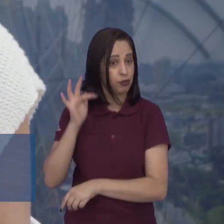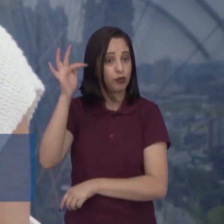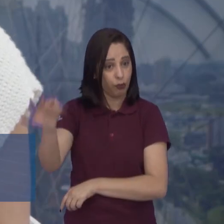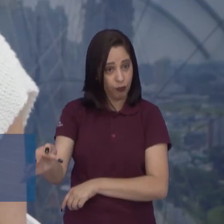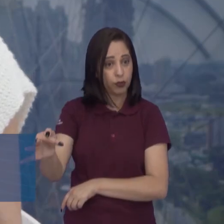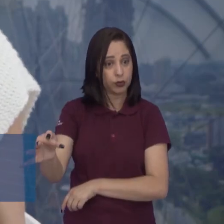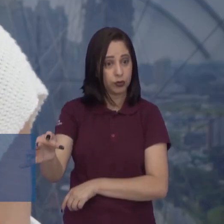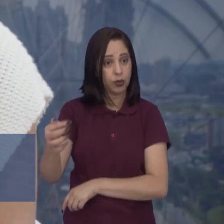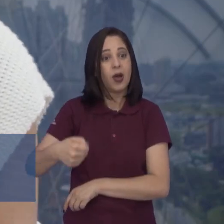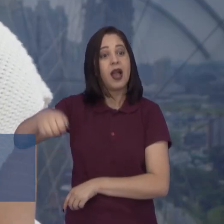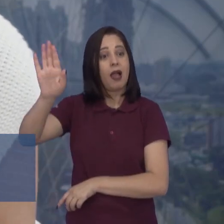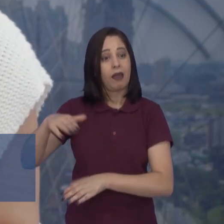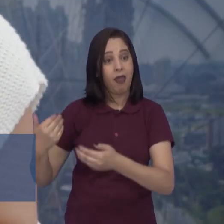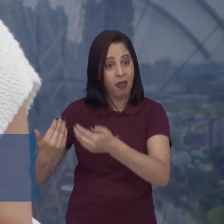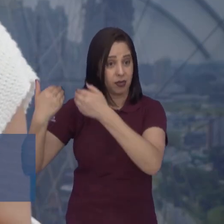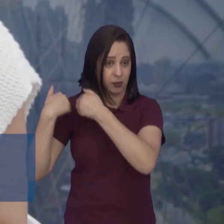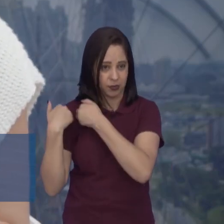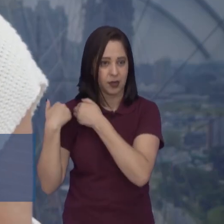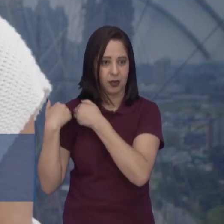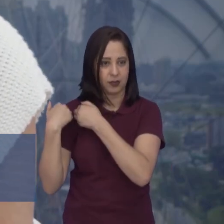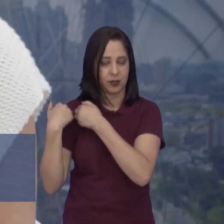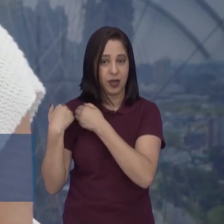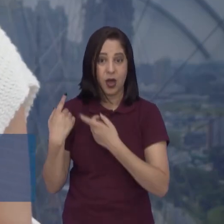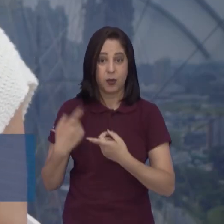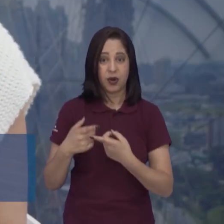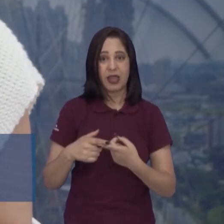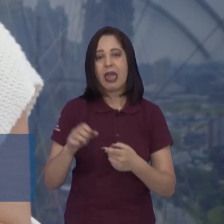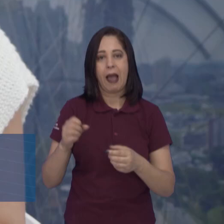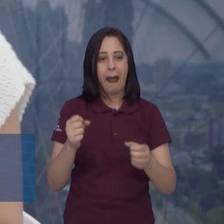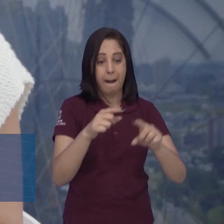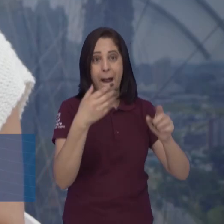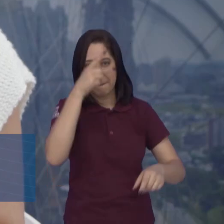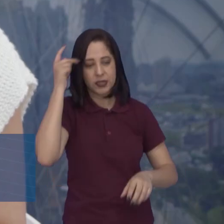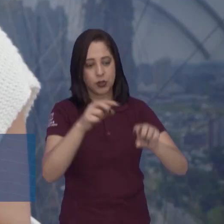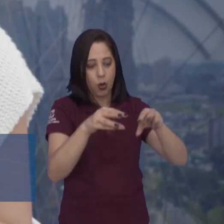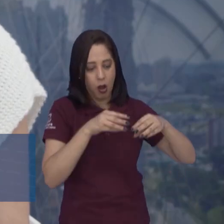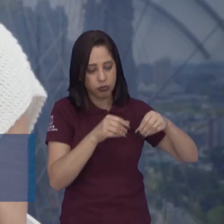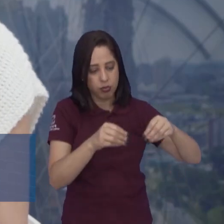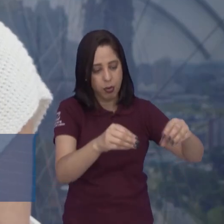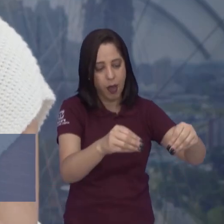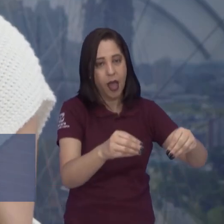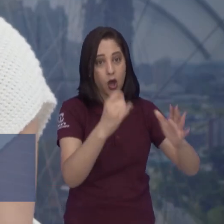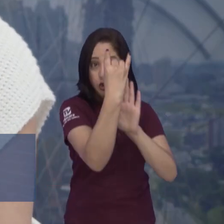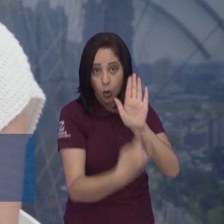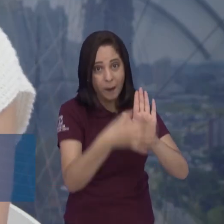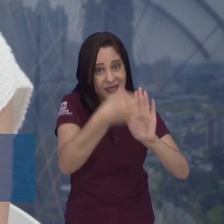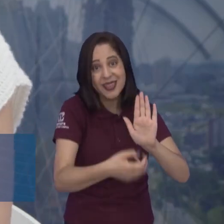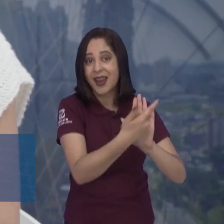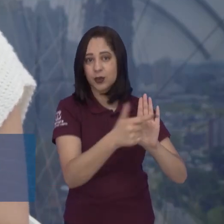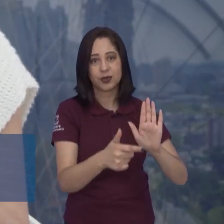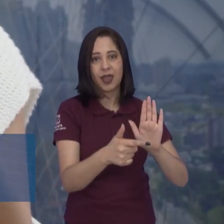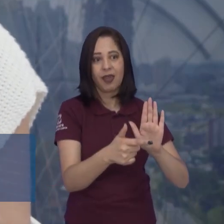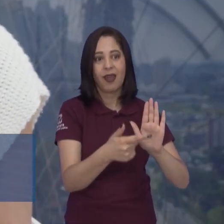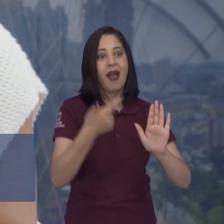se a pessoa não tem acesso, ela precisa de uma água, ela precisa de uma luz, o terreno não está regularizado, então eu não consigo pedir na